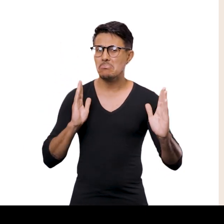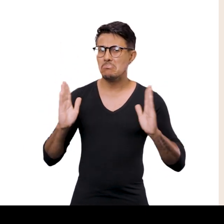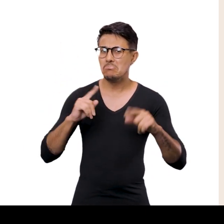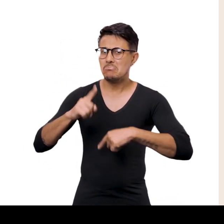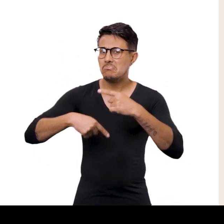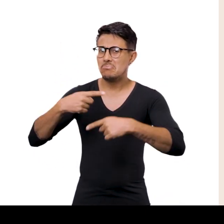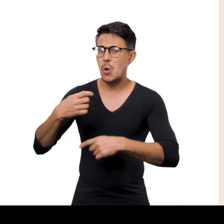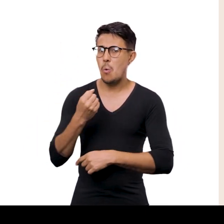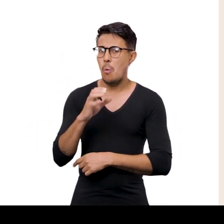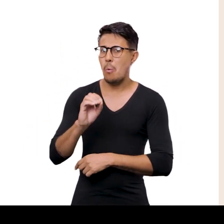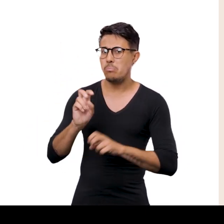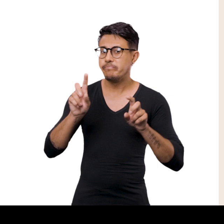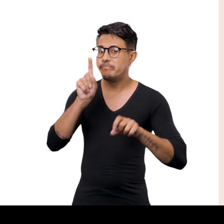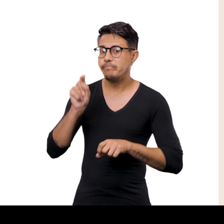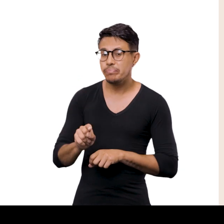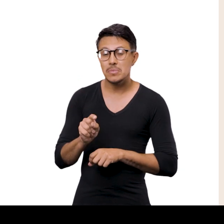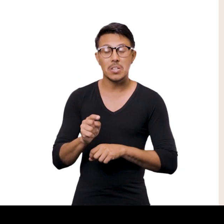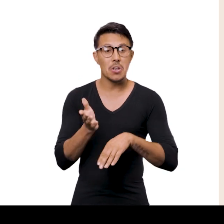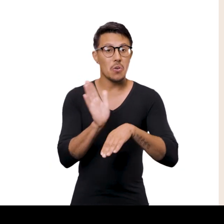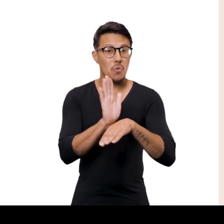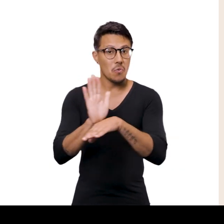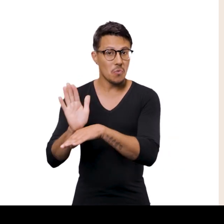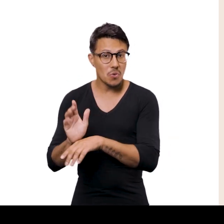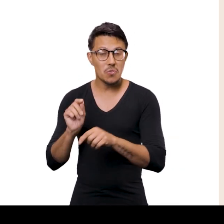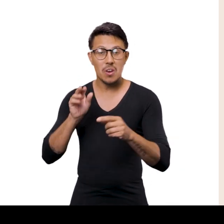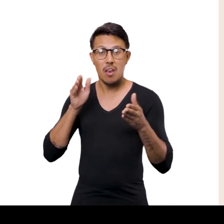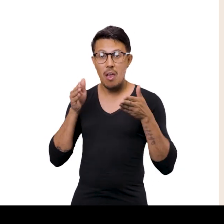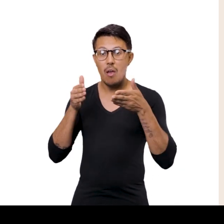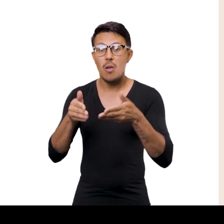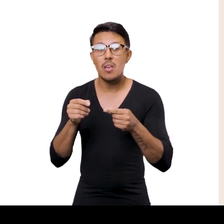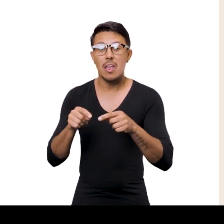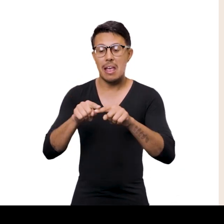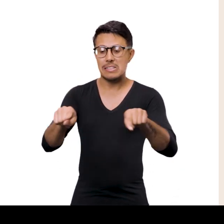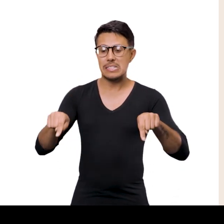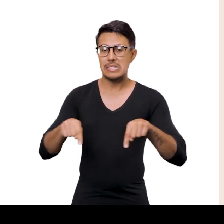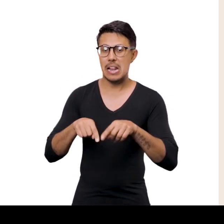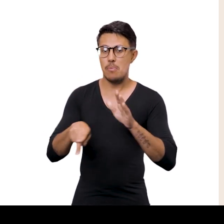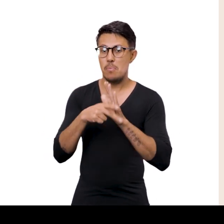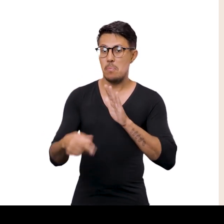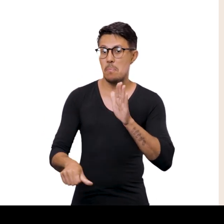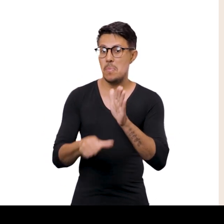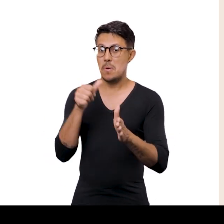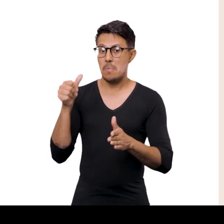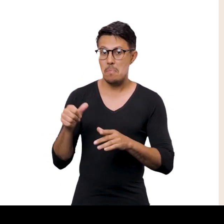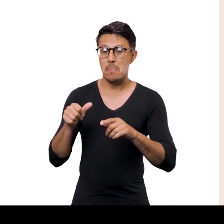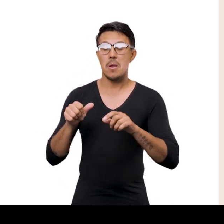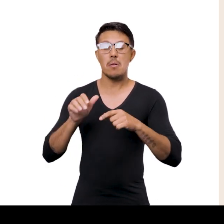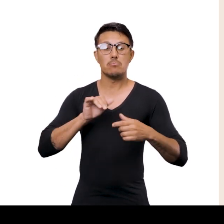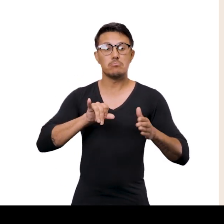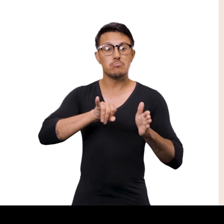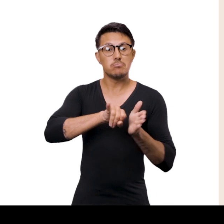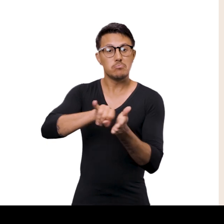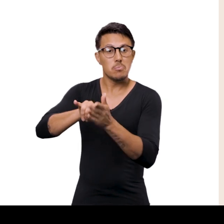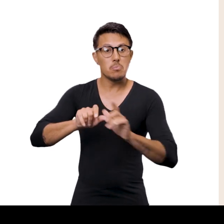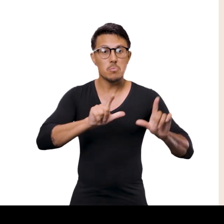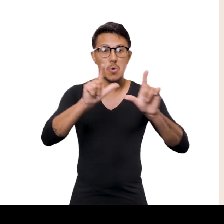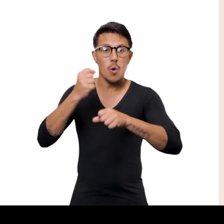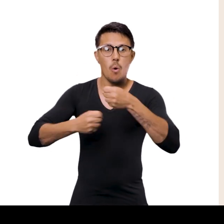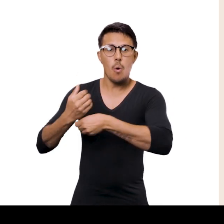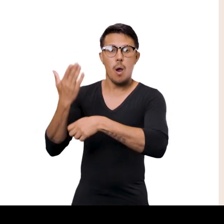Geração 80. Este vídeo se refere à primeira sala da exposição, que trata do ano